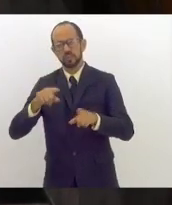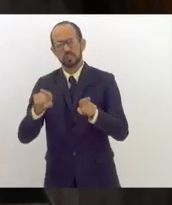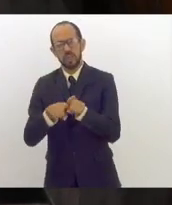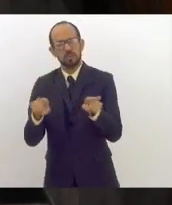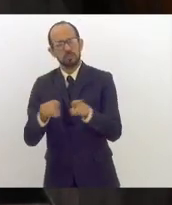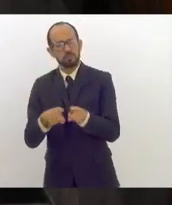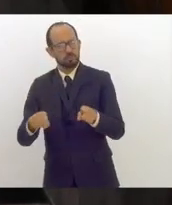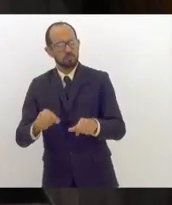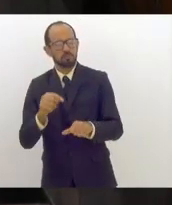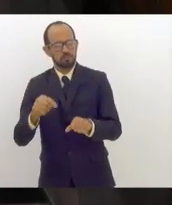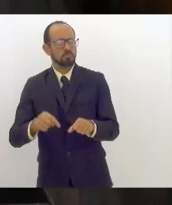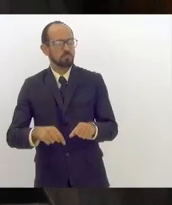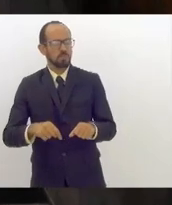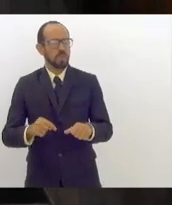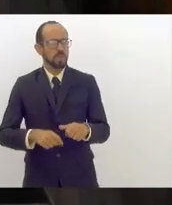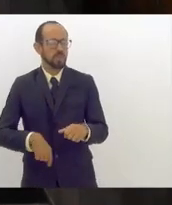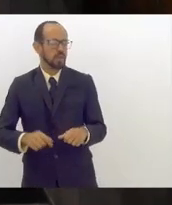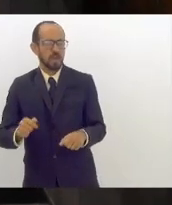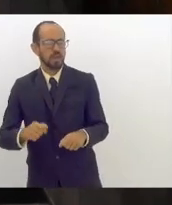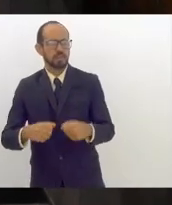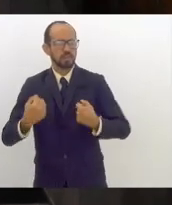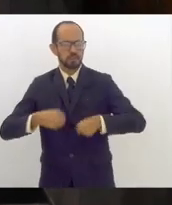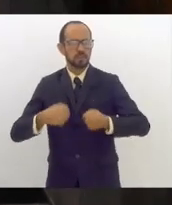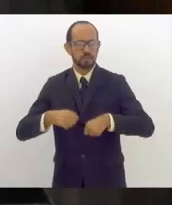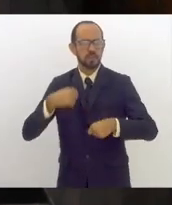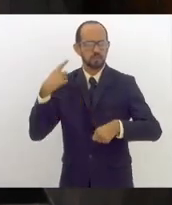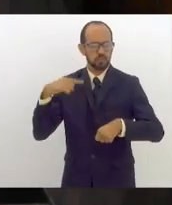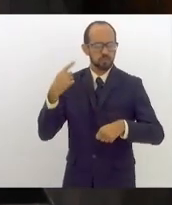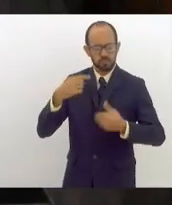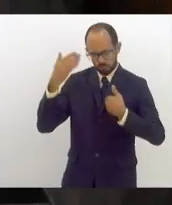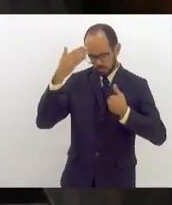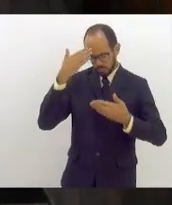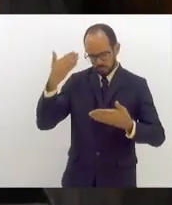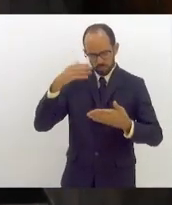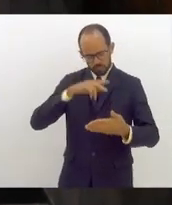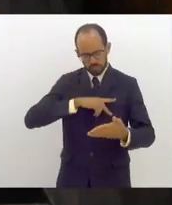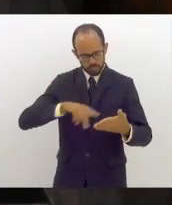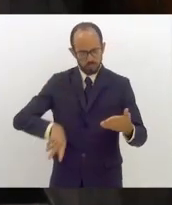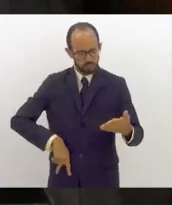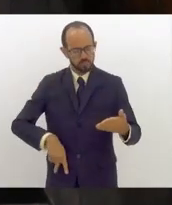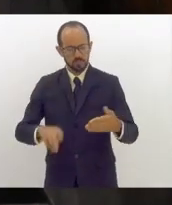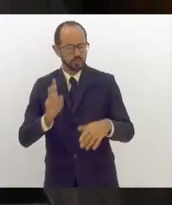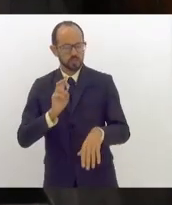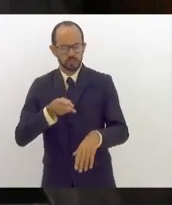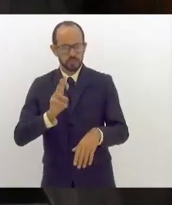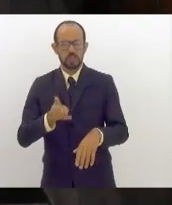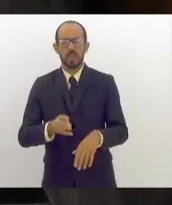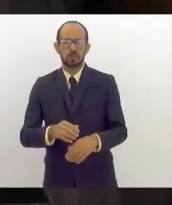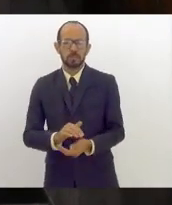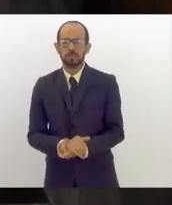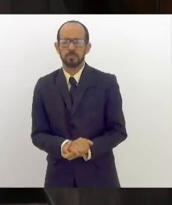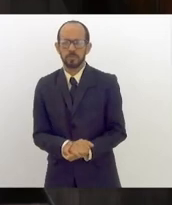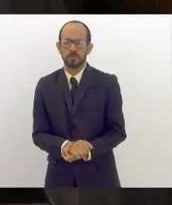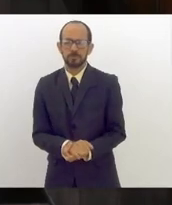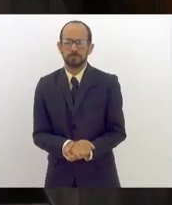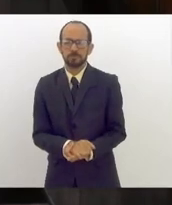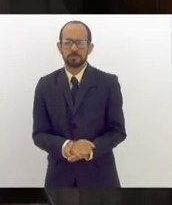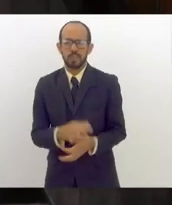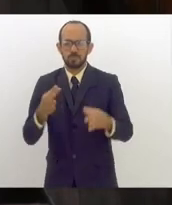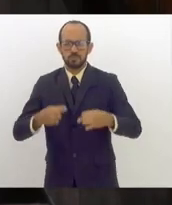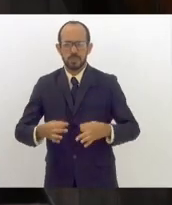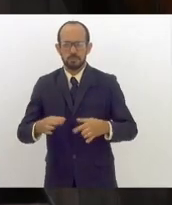prerrogativas dos nossos advogados Obrigado Presidente se mostrar sempre intransigente com nossos direitos queria agradecer também